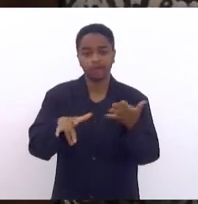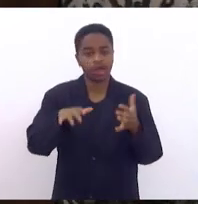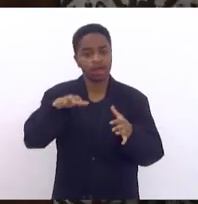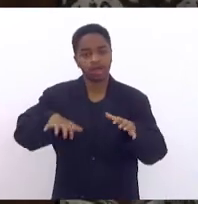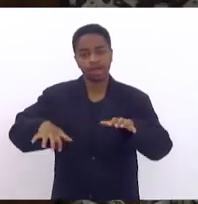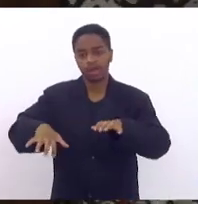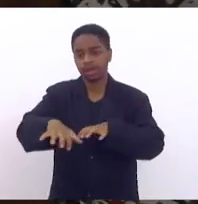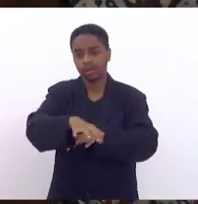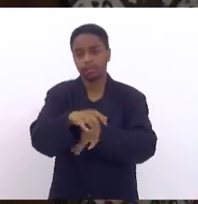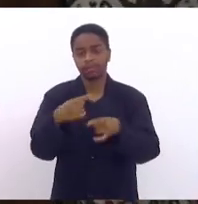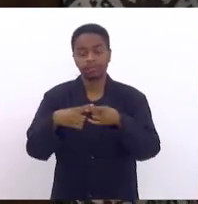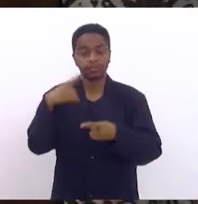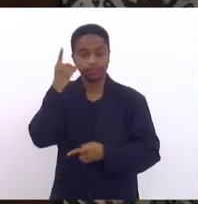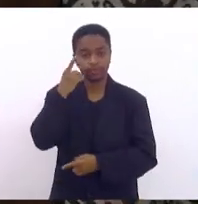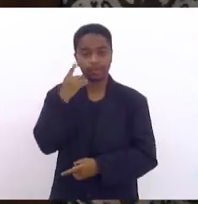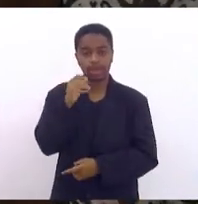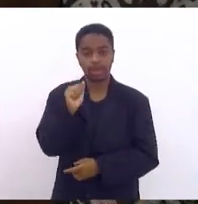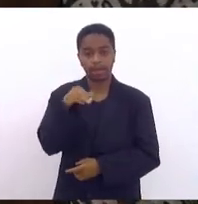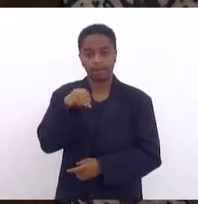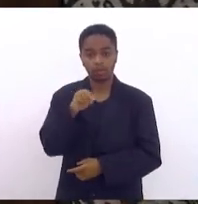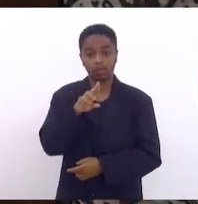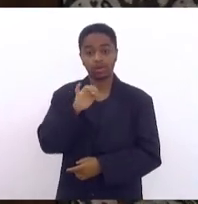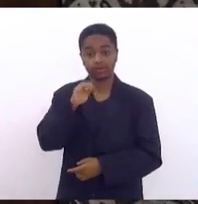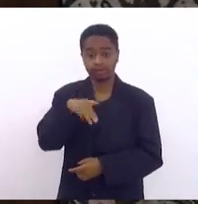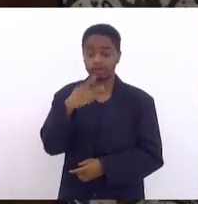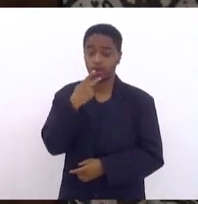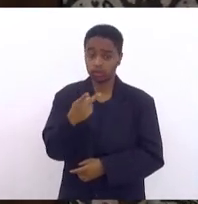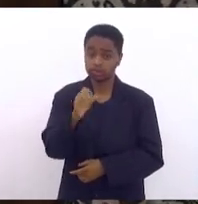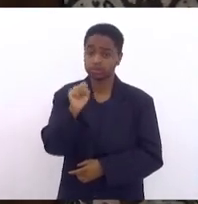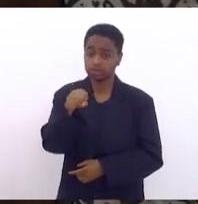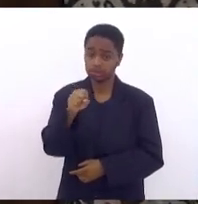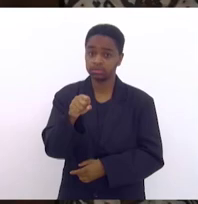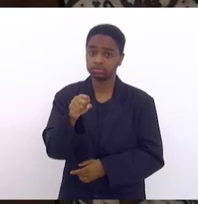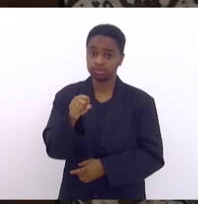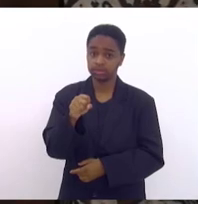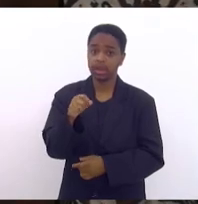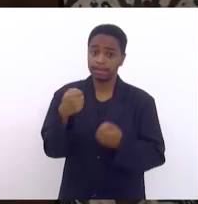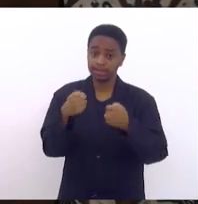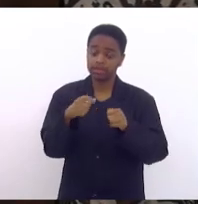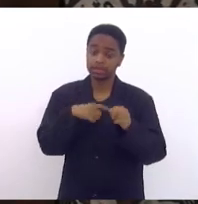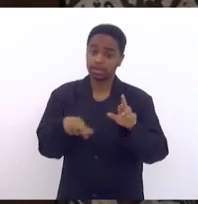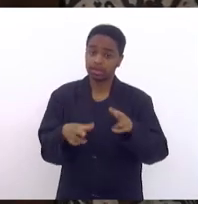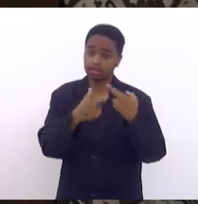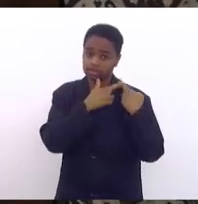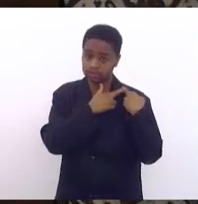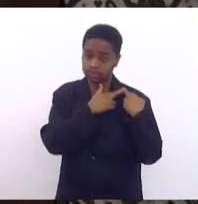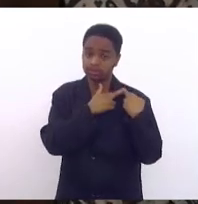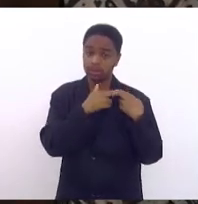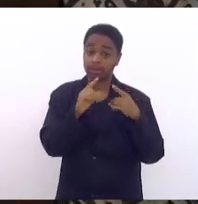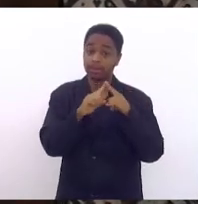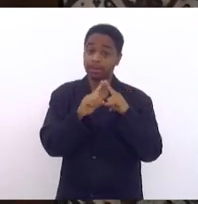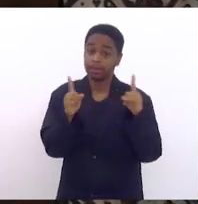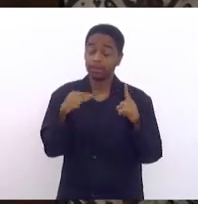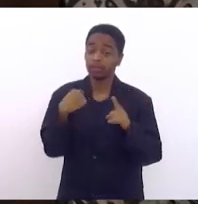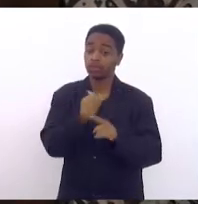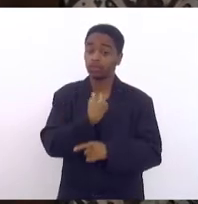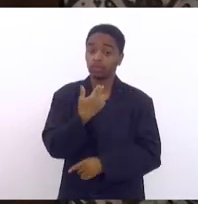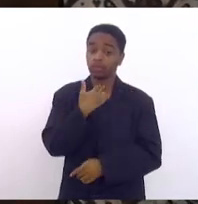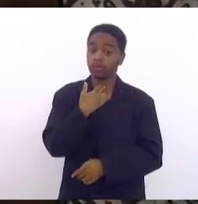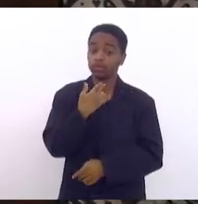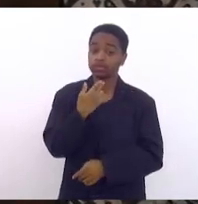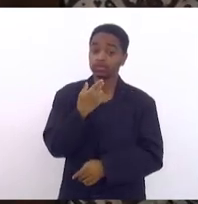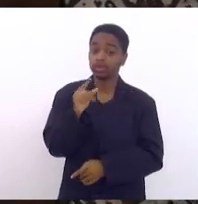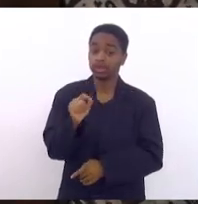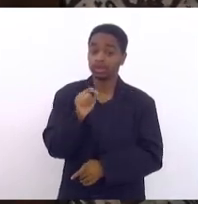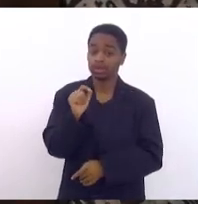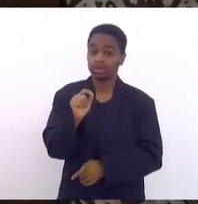O deputado Rodrigo Amorim falava disso. Tem que ter, sim, com responsabilidade. Agora, o que a gente não pode negar